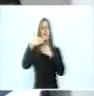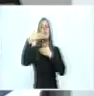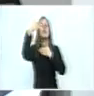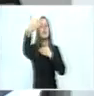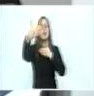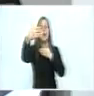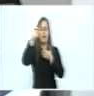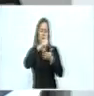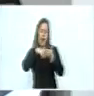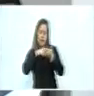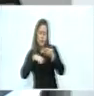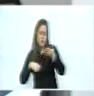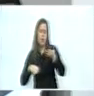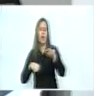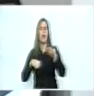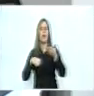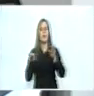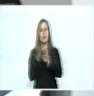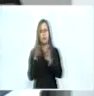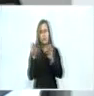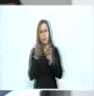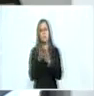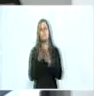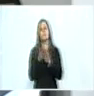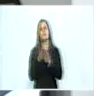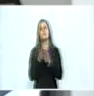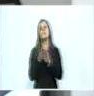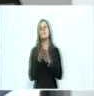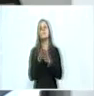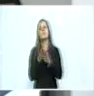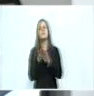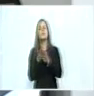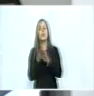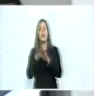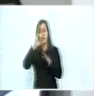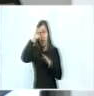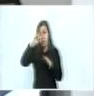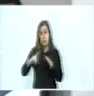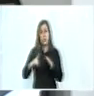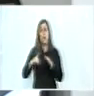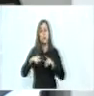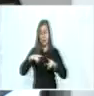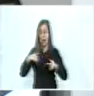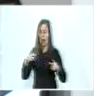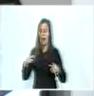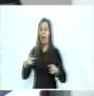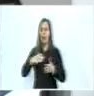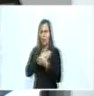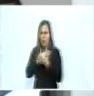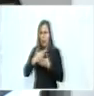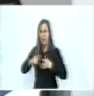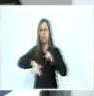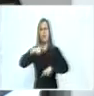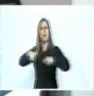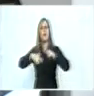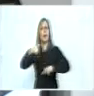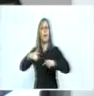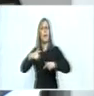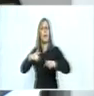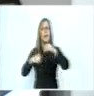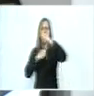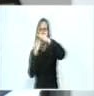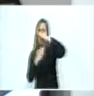serão assinados e serão emitidas as respectivas ordens de serviço para que as empresas vencedoras